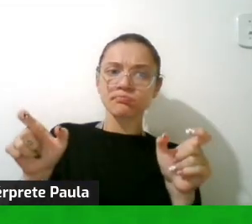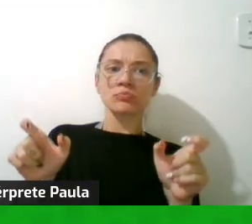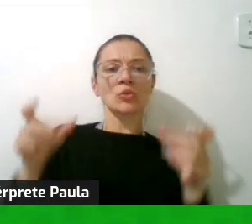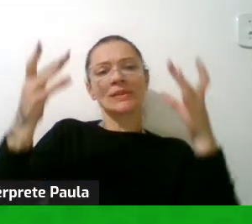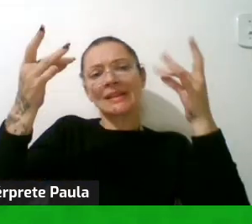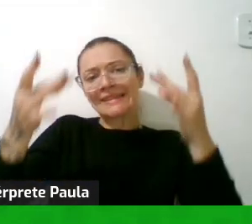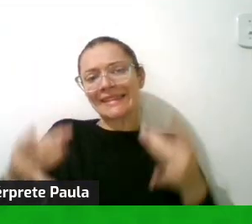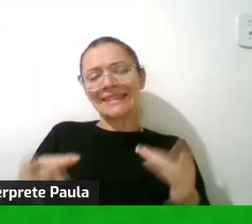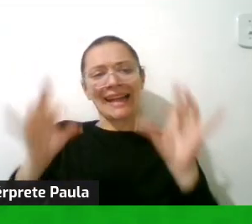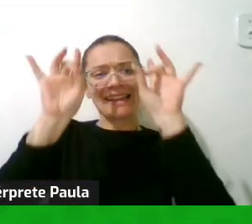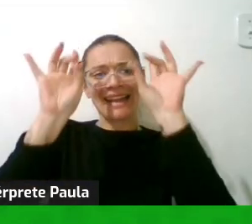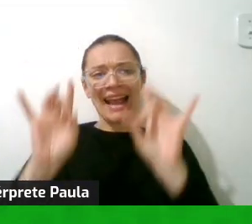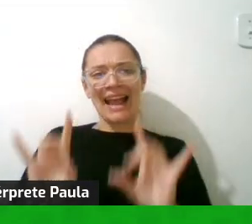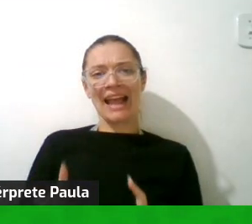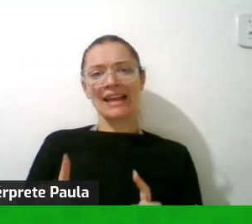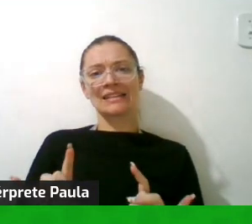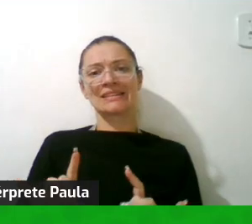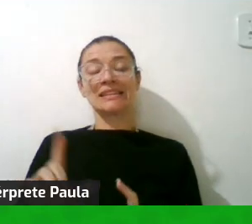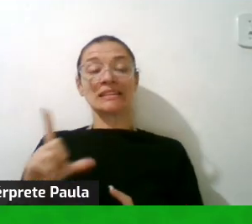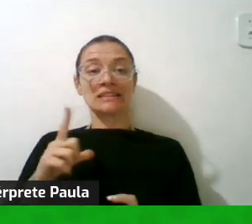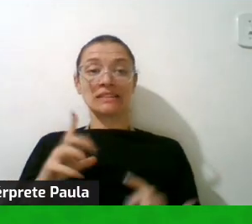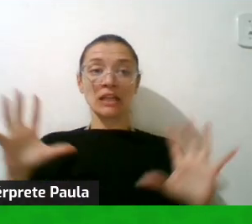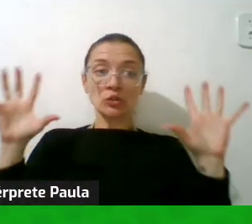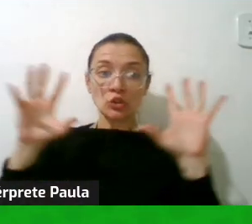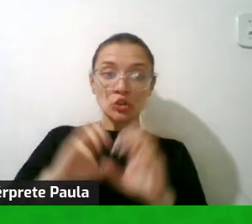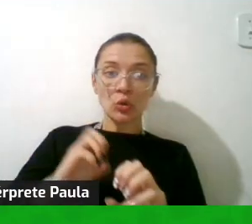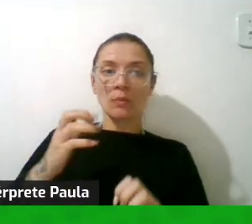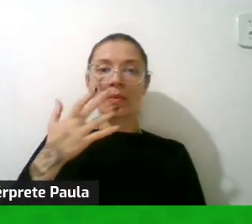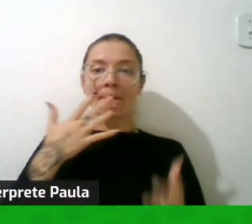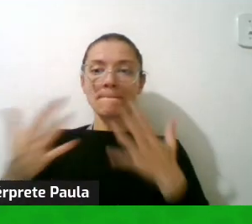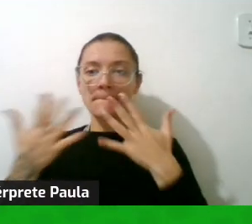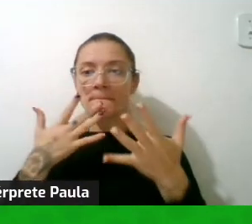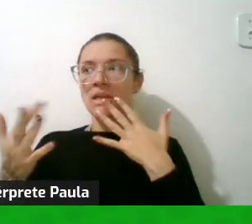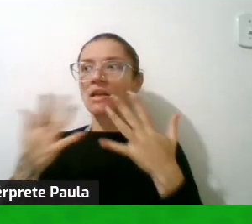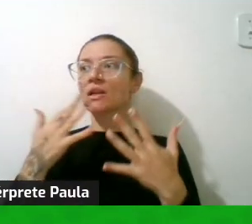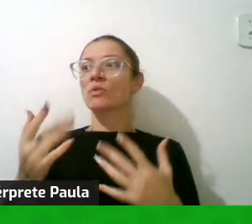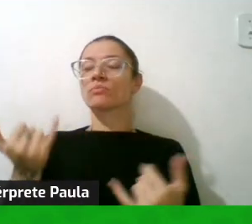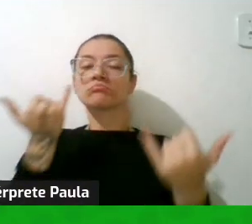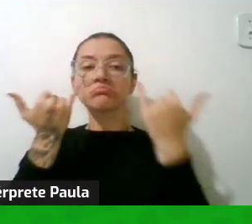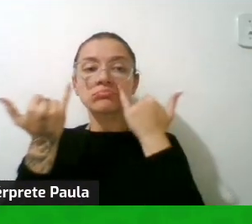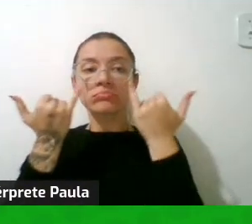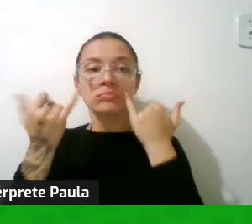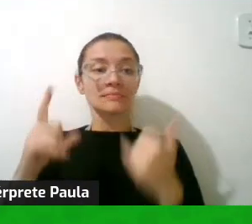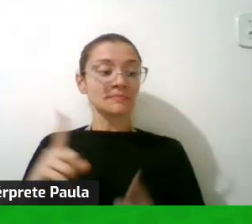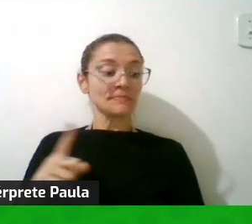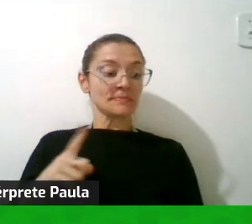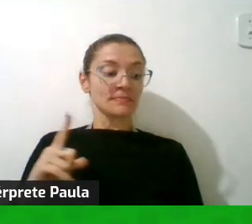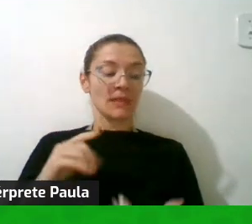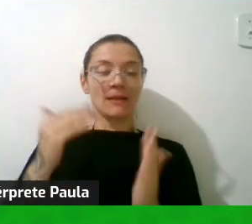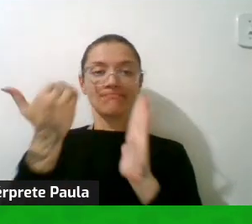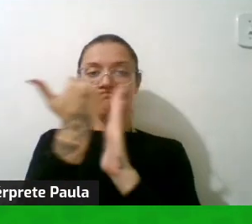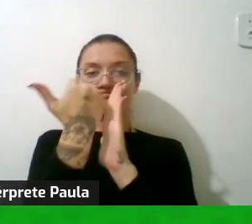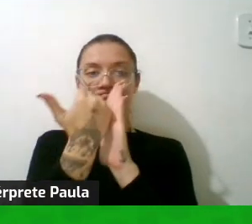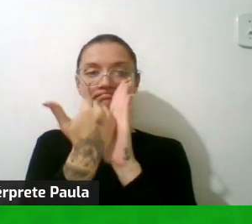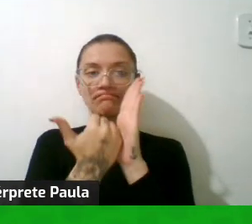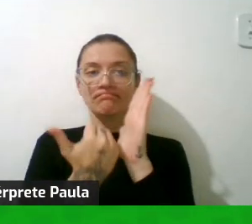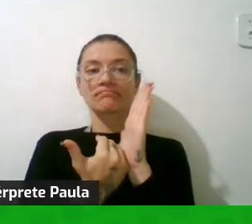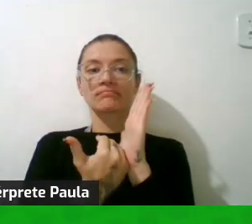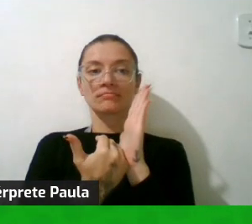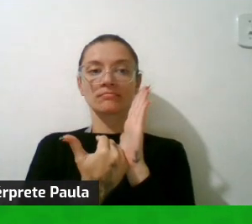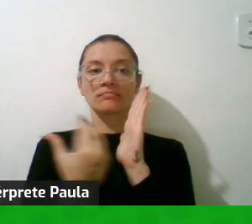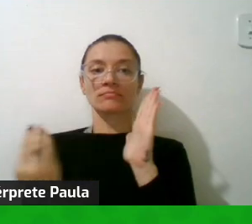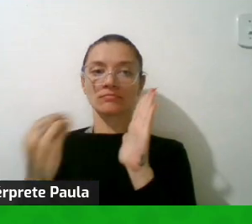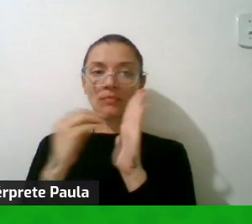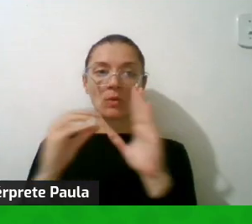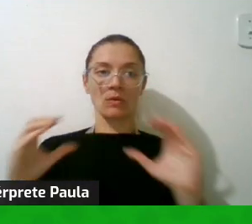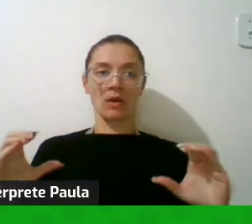mas tem sombra, brilho, os dados, então quando tem alguma questão de séries e tudo mais, tem os dados mais